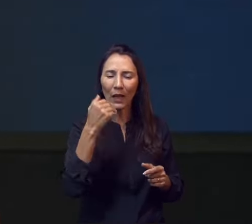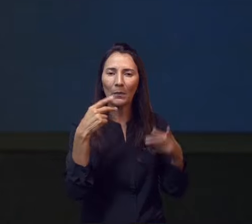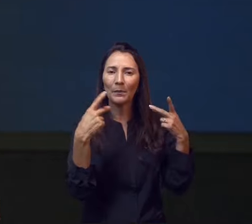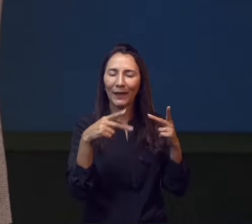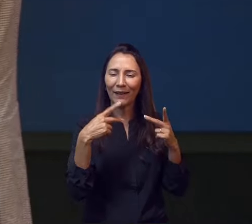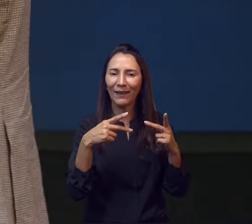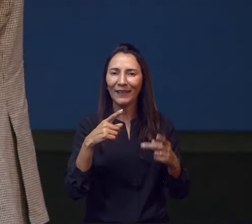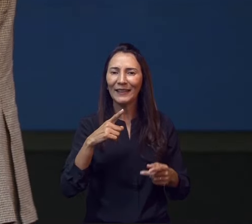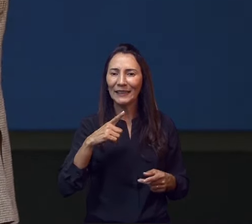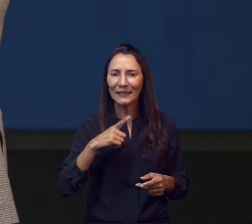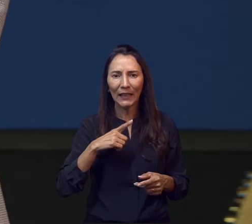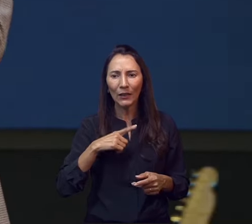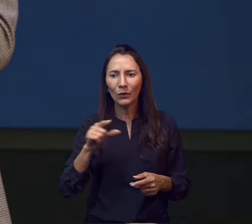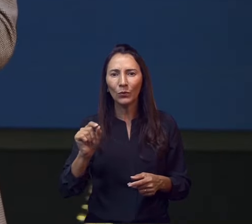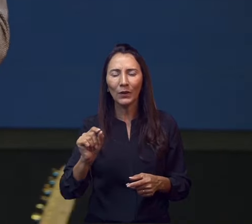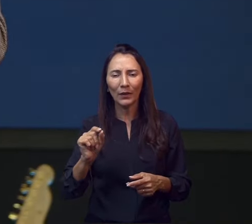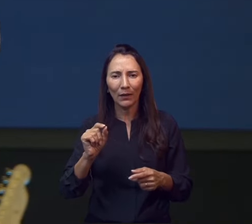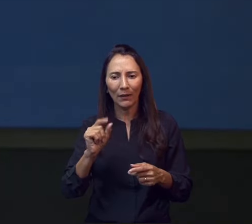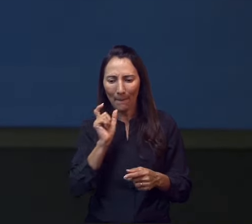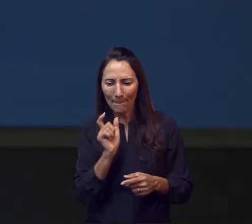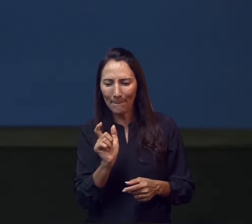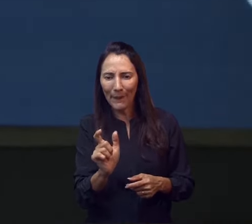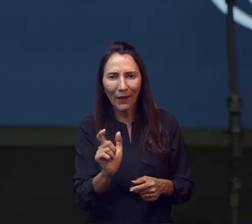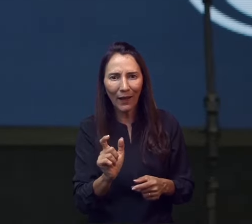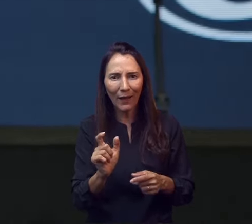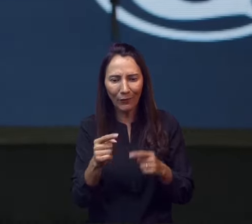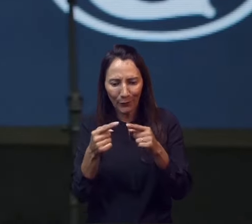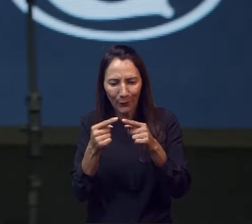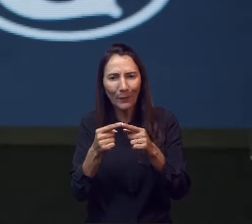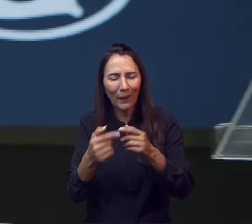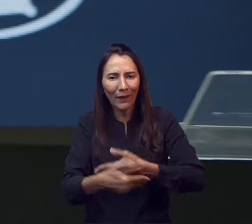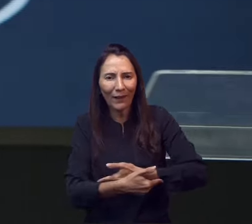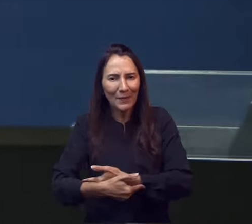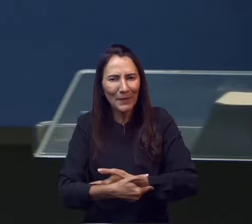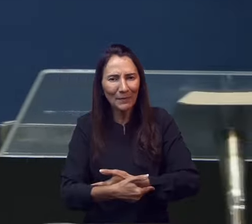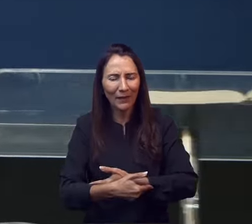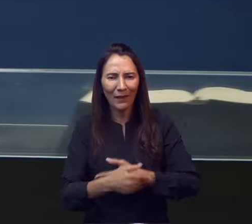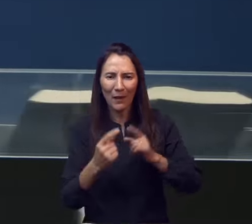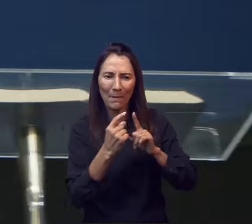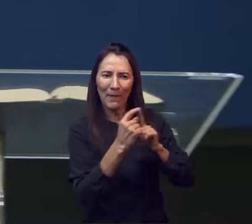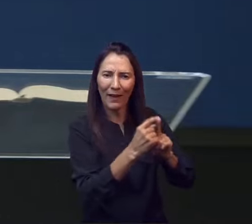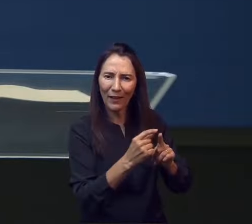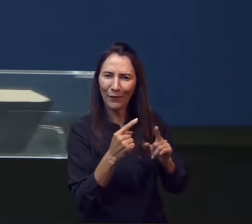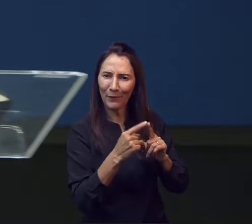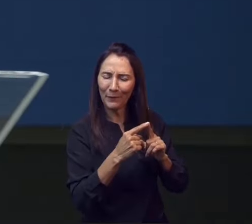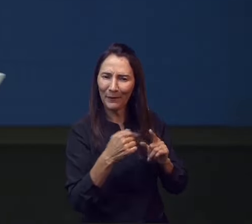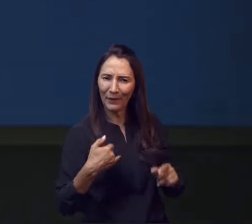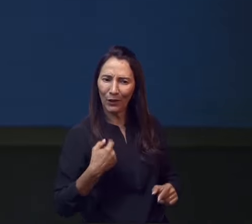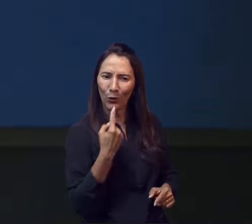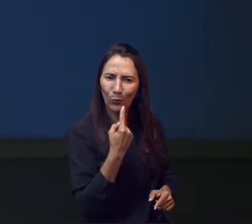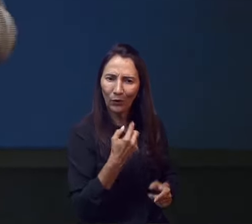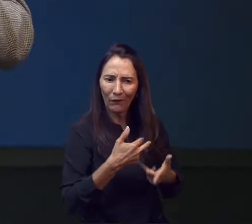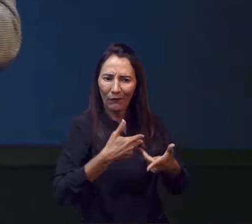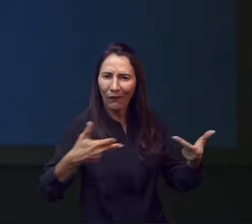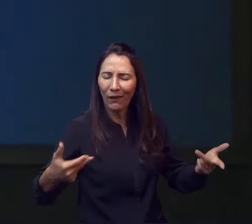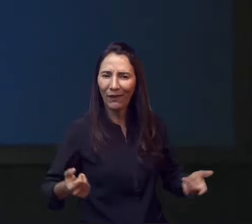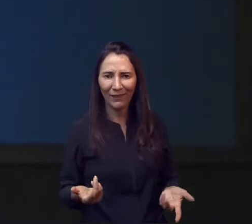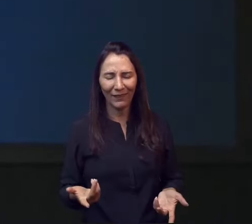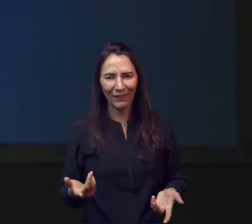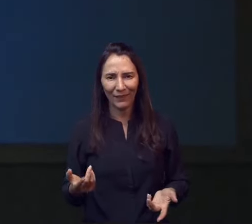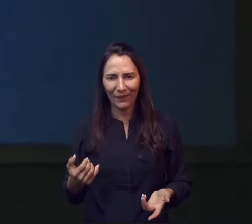tem cara que tem mensagem sério e é tem gente que tem graça aniversário